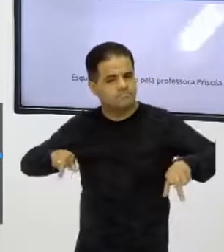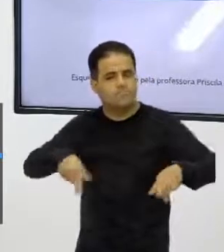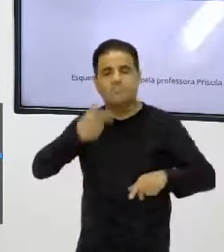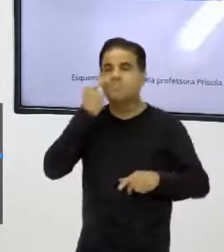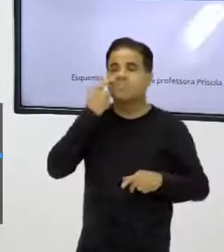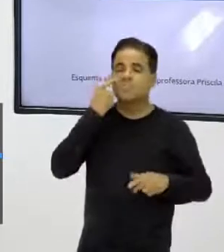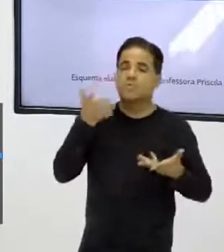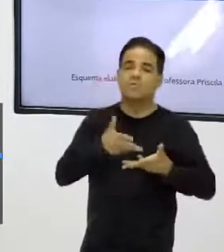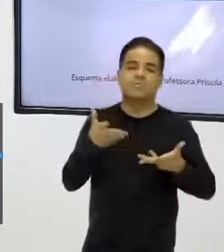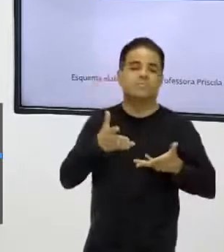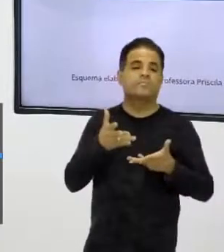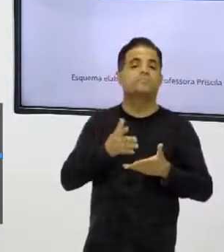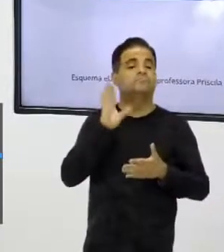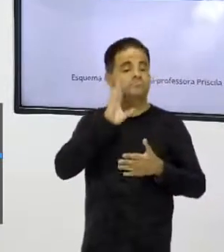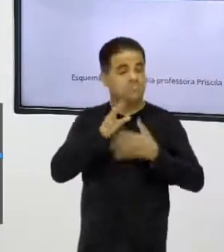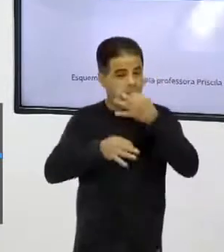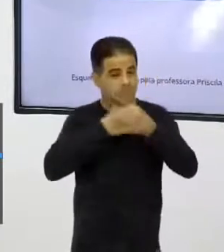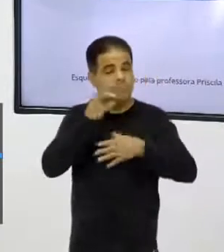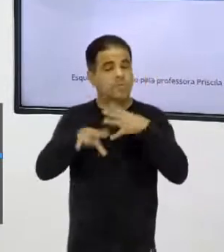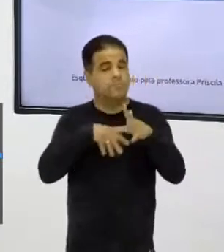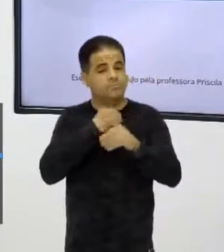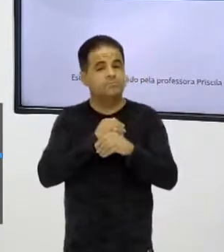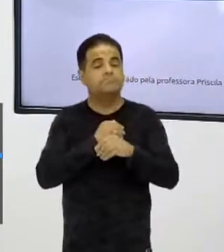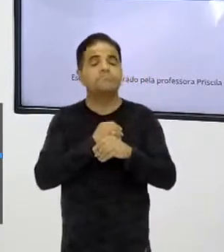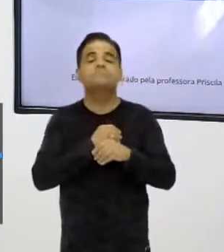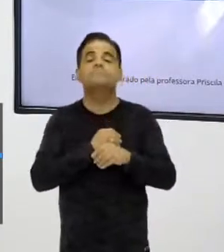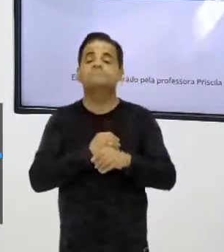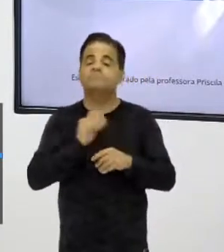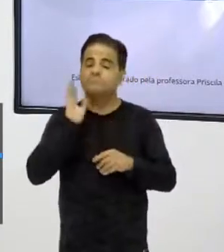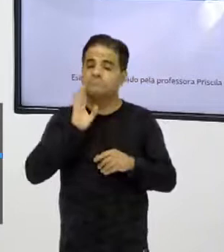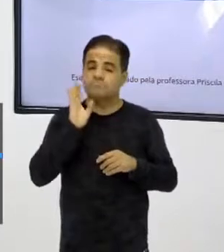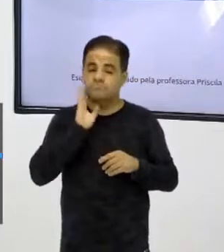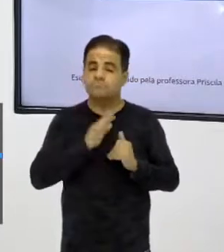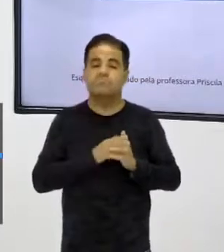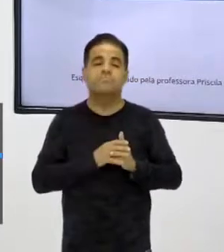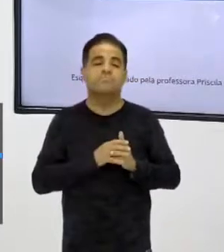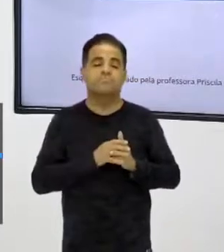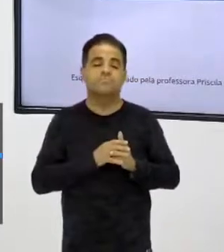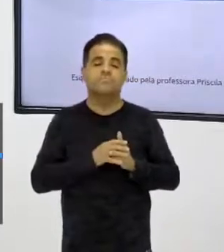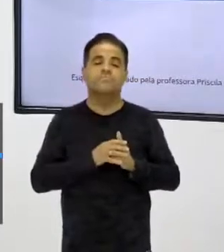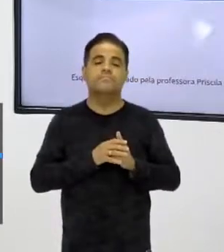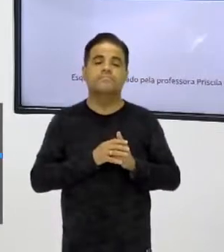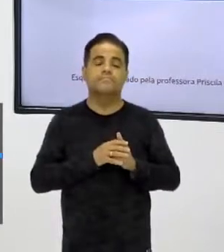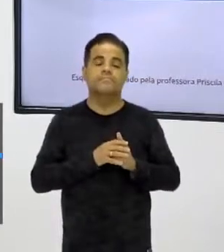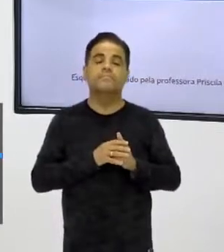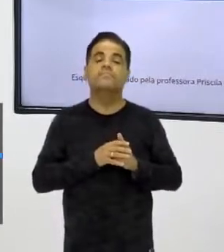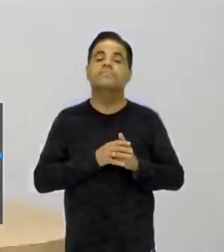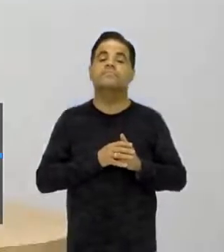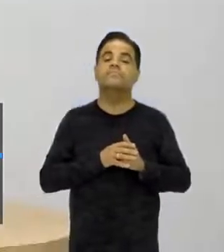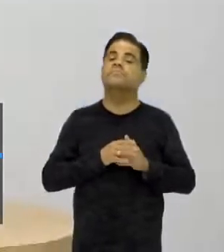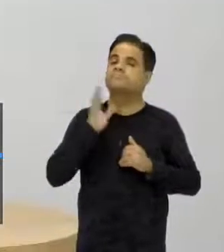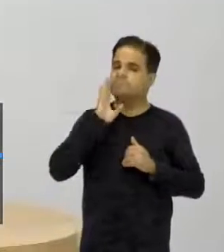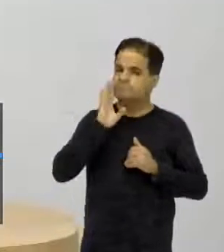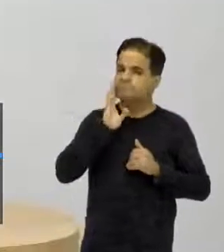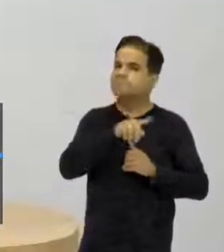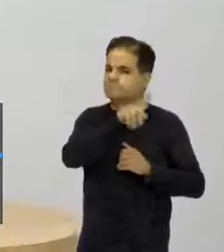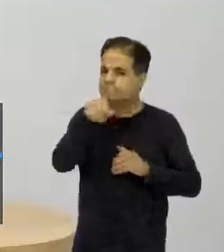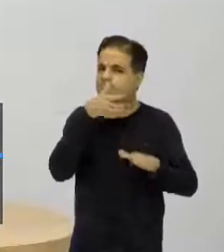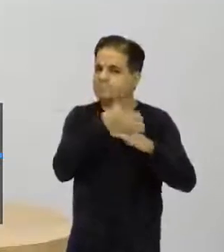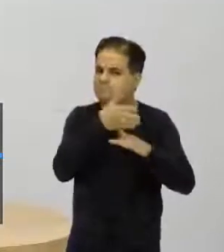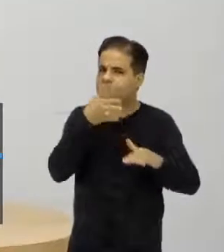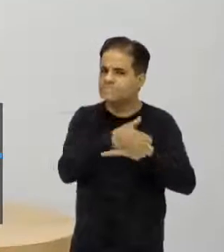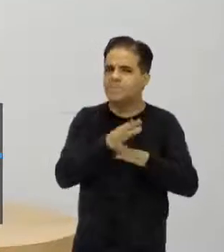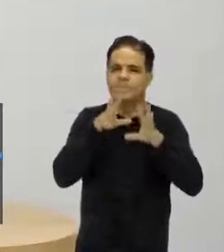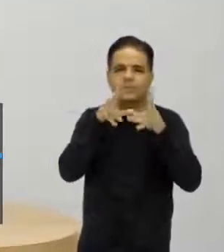vemos hoje. Muito É legal isso aqui a mesmo, participação muito do bem, professor Pedro né? aqui com a gente, hein? Muito legal aí. Muito legal, gente, a participação aí de